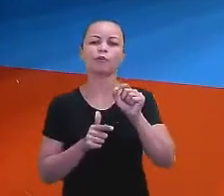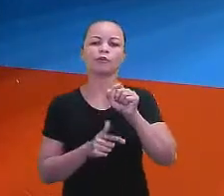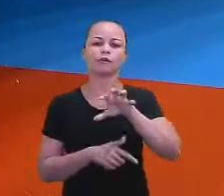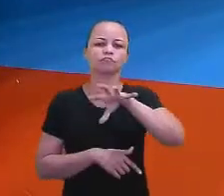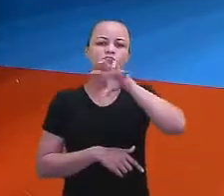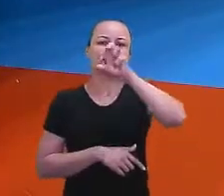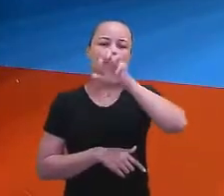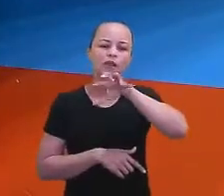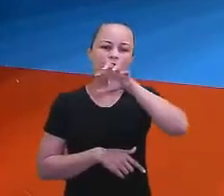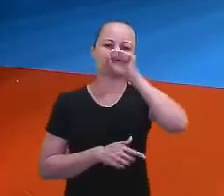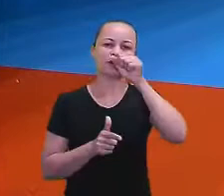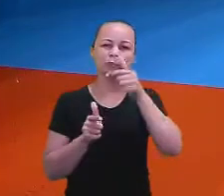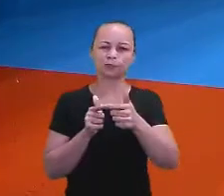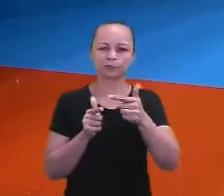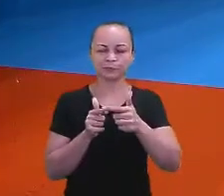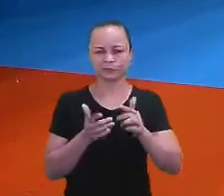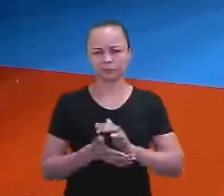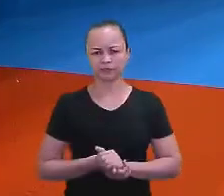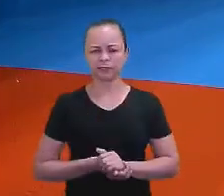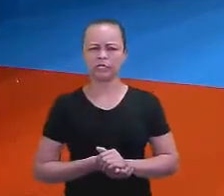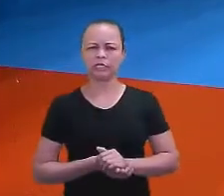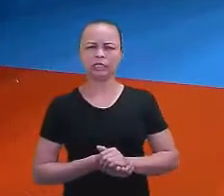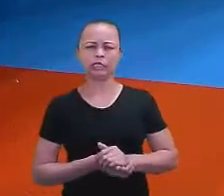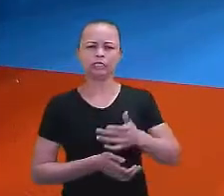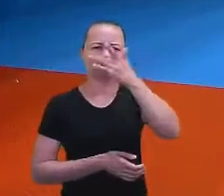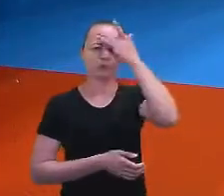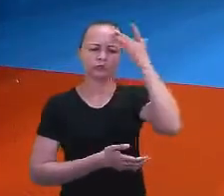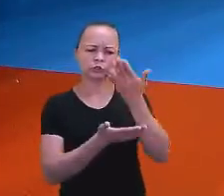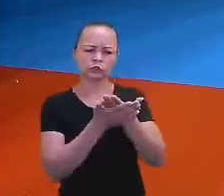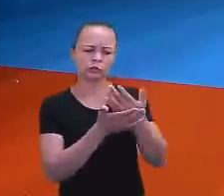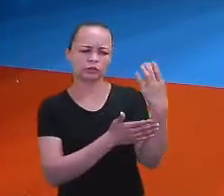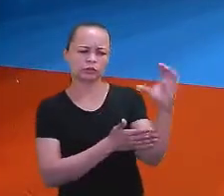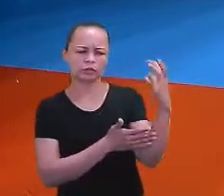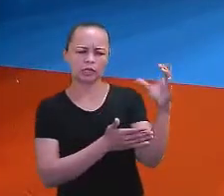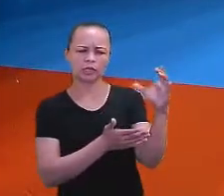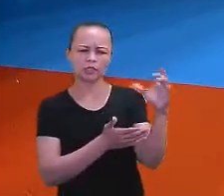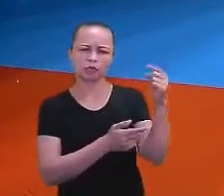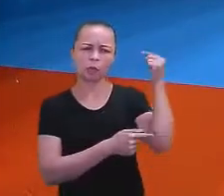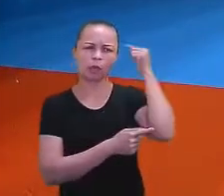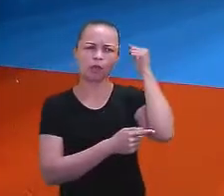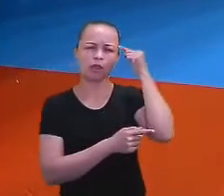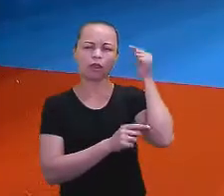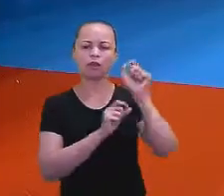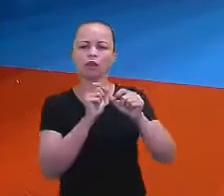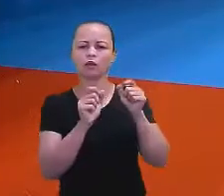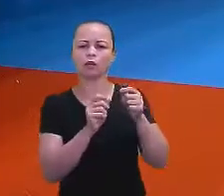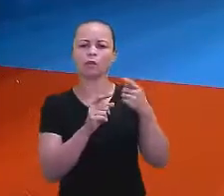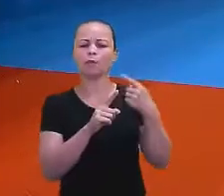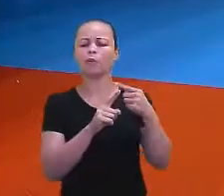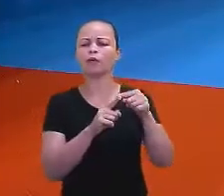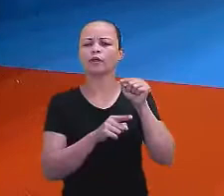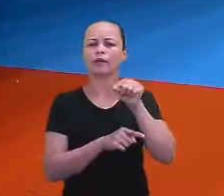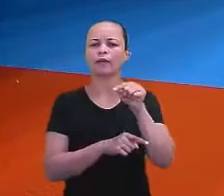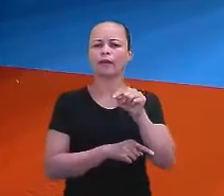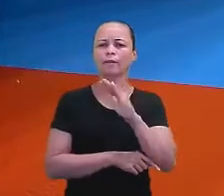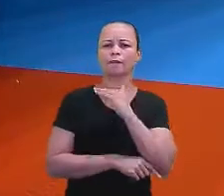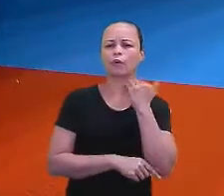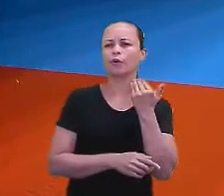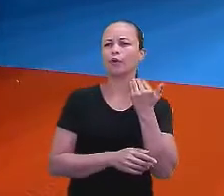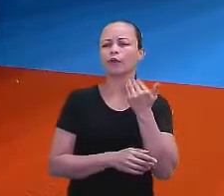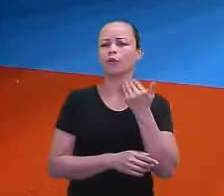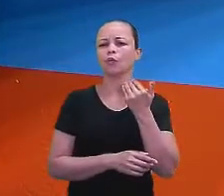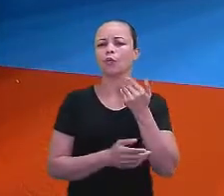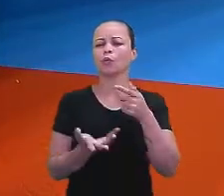E aí a ciência, os cientistas ficaram se perguntando, por que Dolly morreu tão precocemente? Ela morreu com 6 anos de vida. Ela morreu